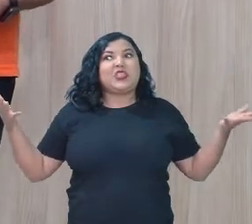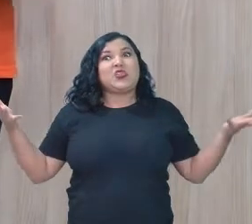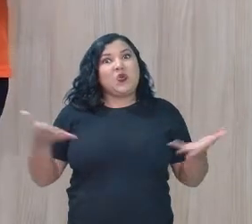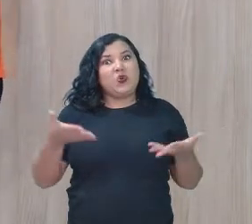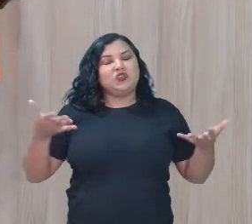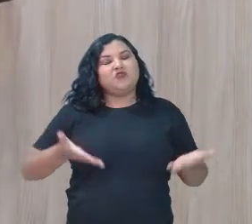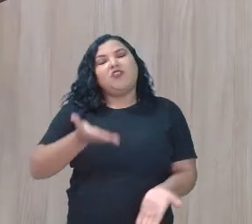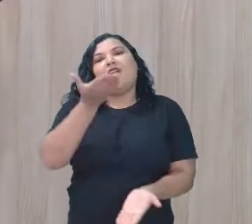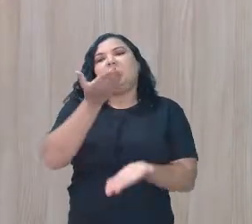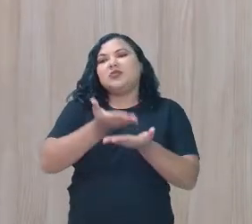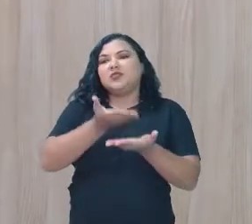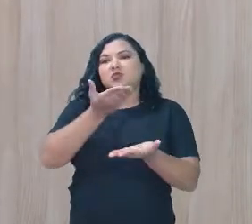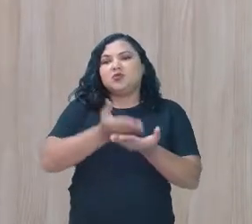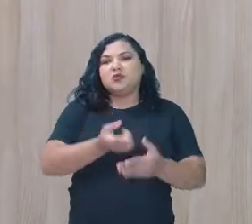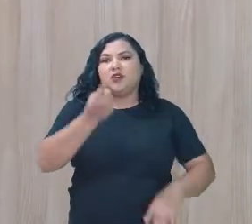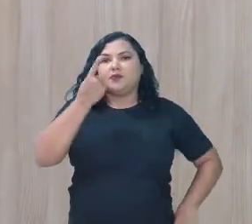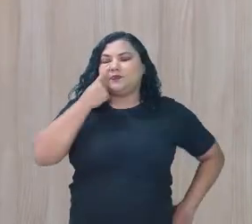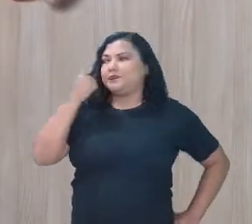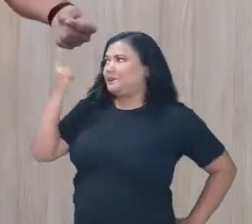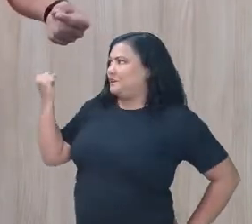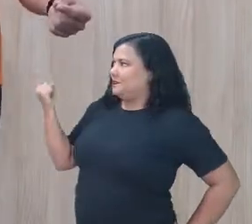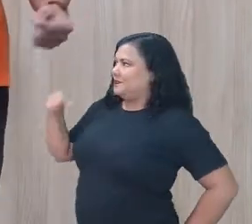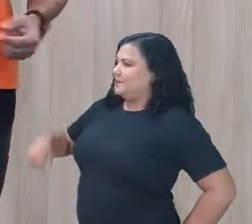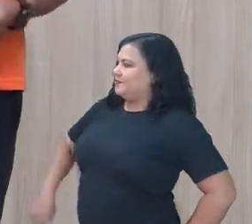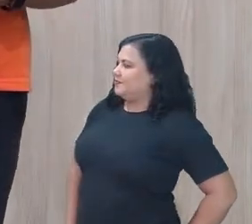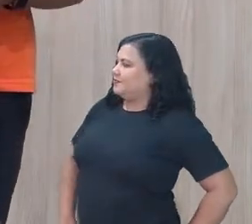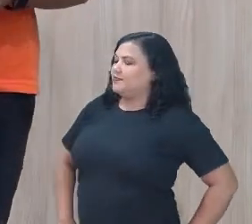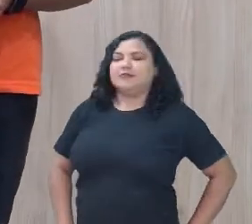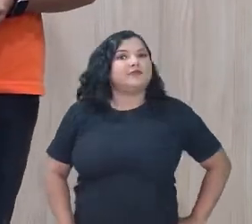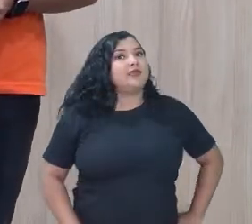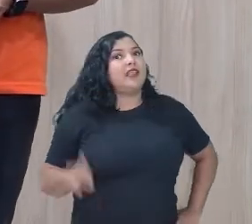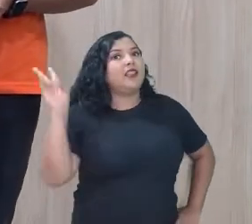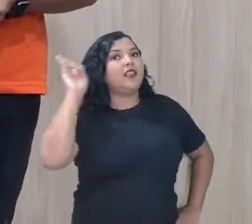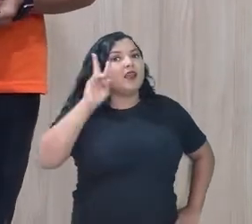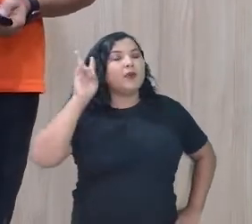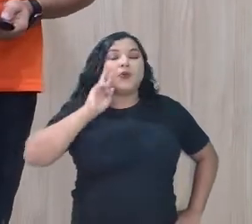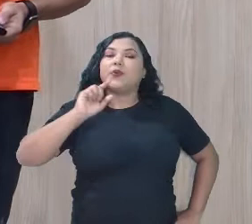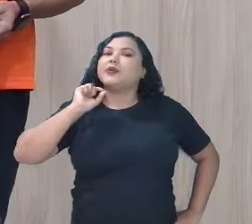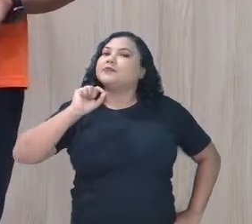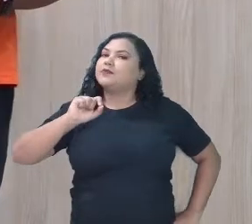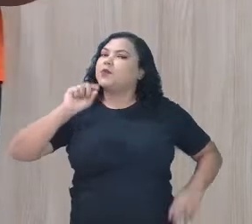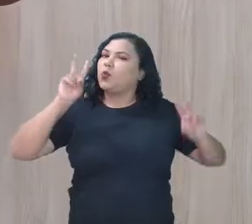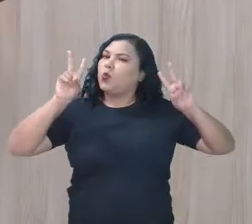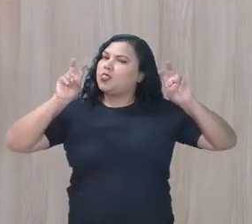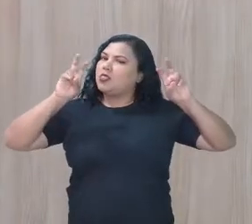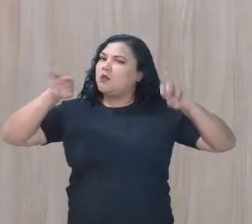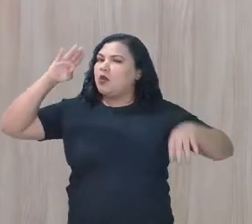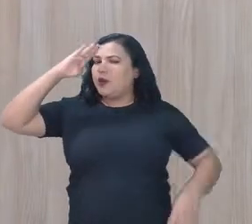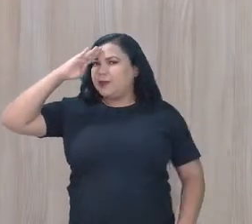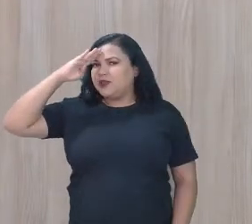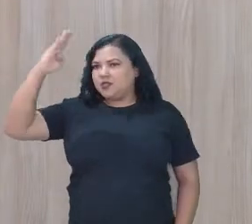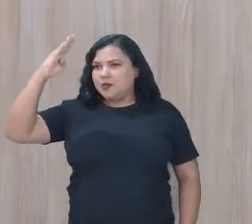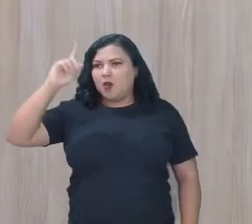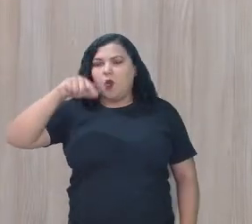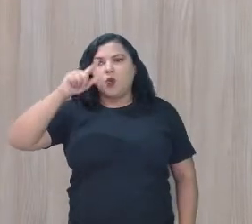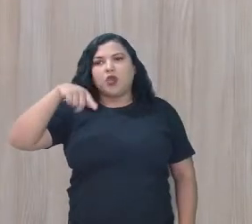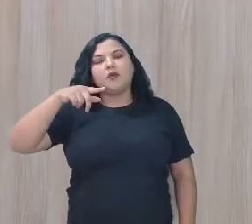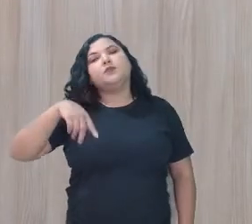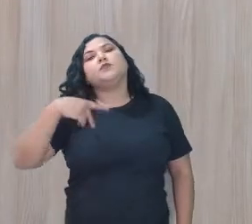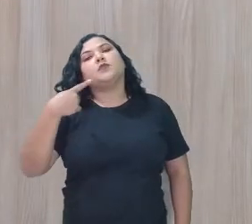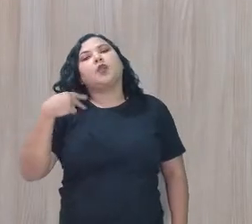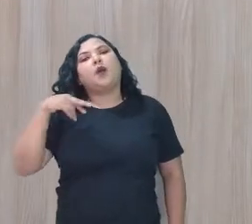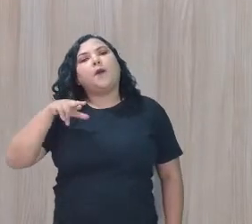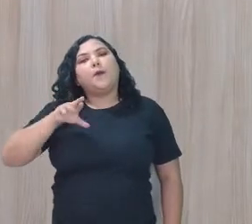vamos trabalhar a ideia aí desse problema. Lembrando que o assunto central é a ideia de proporção,